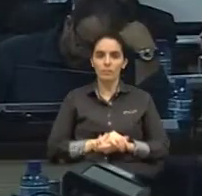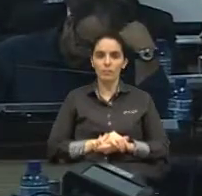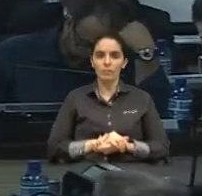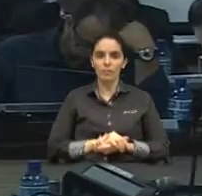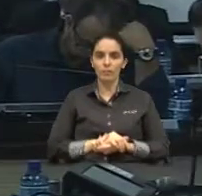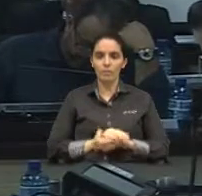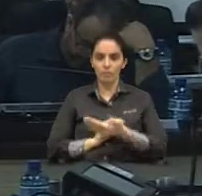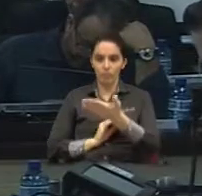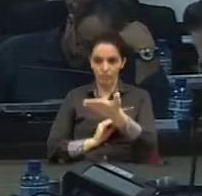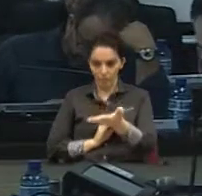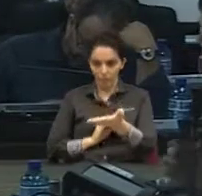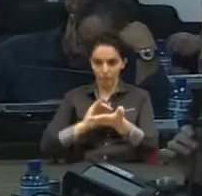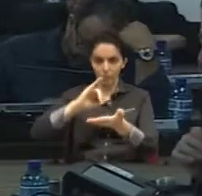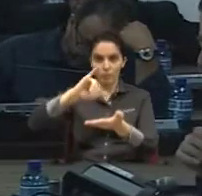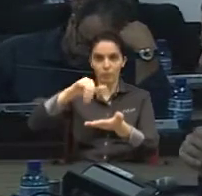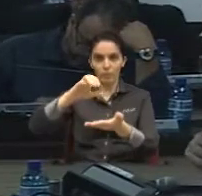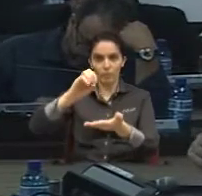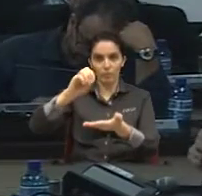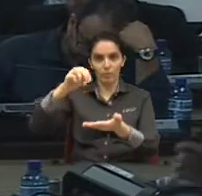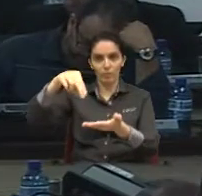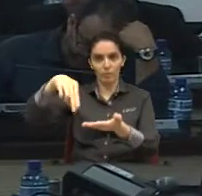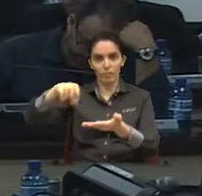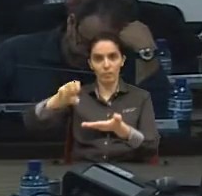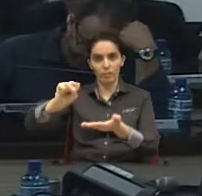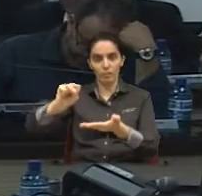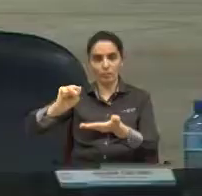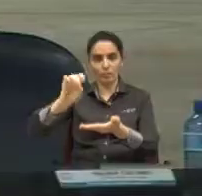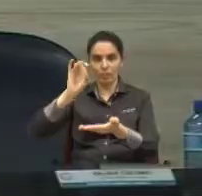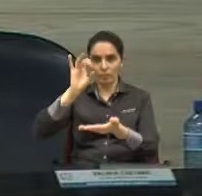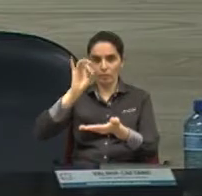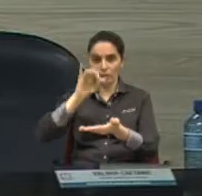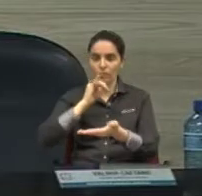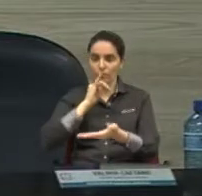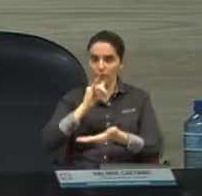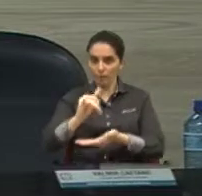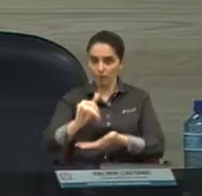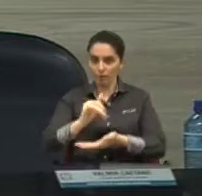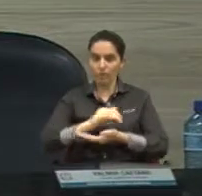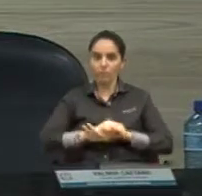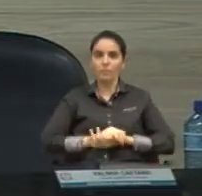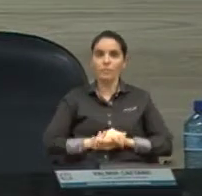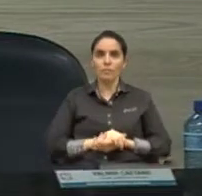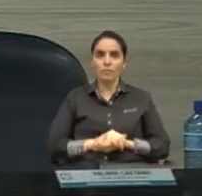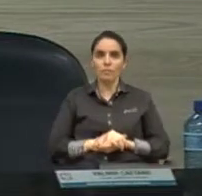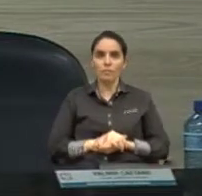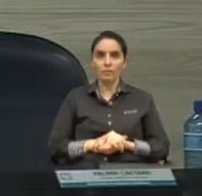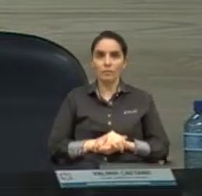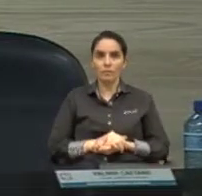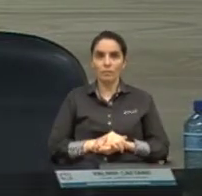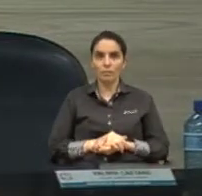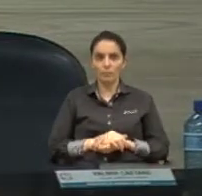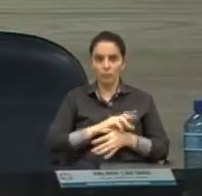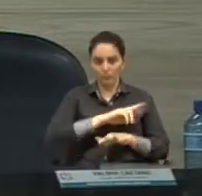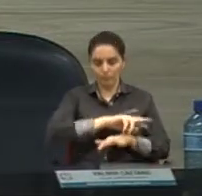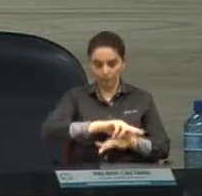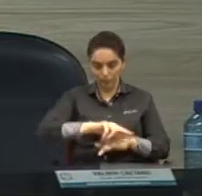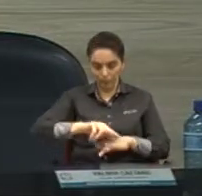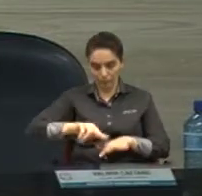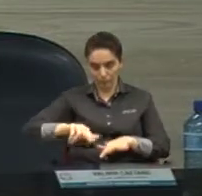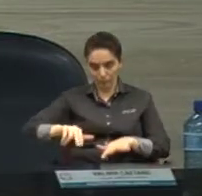Jones, gostaria apenas de pontuar algumas coisas que eu observei na fala